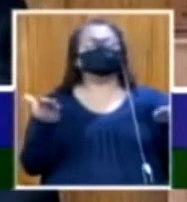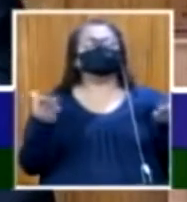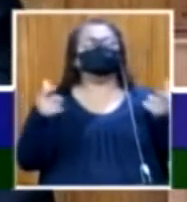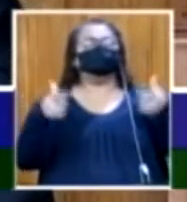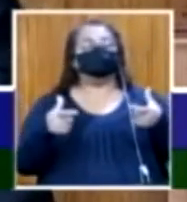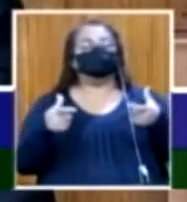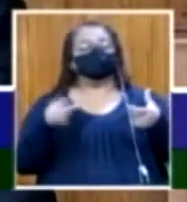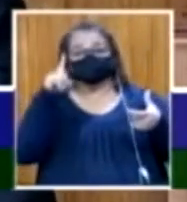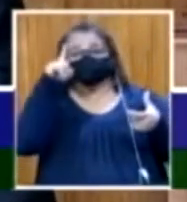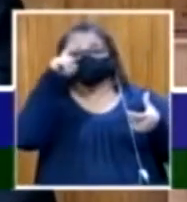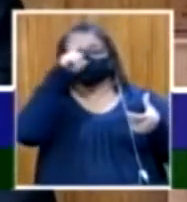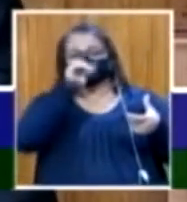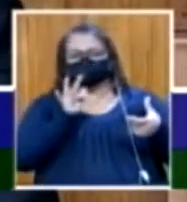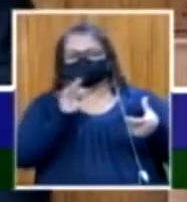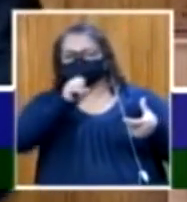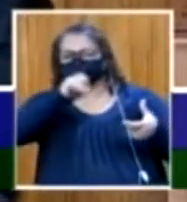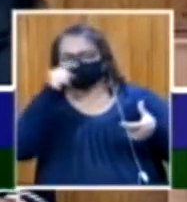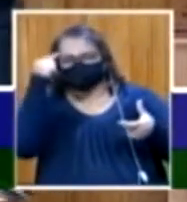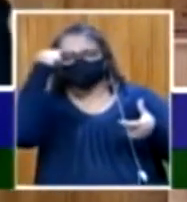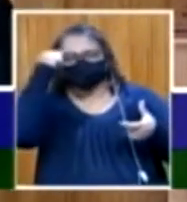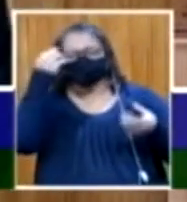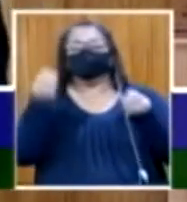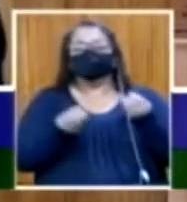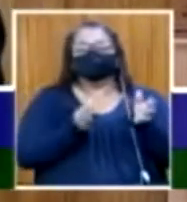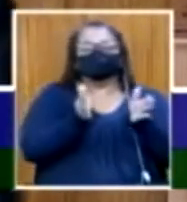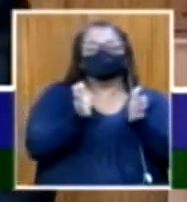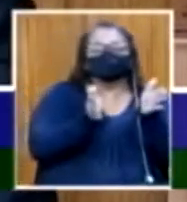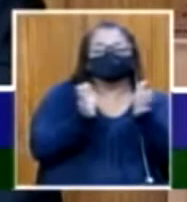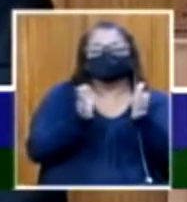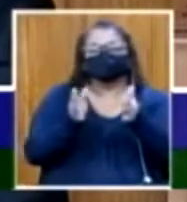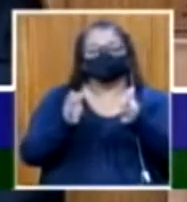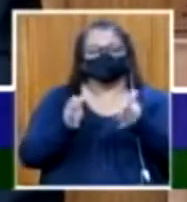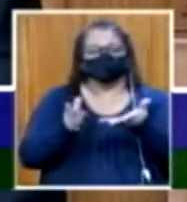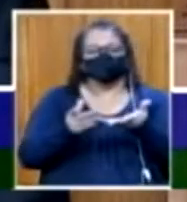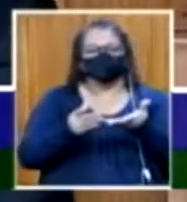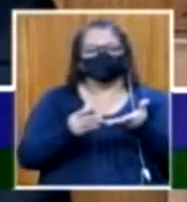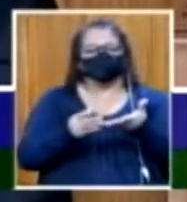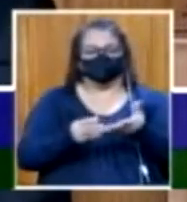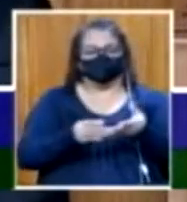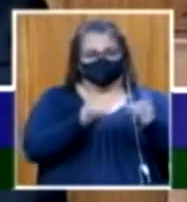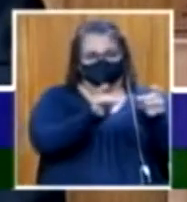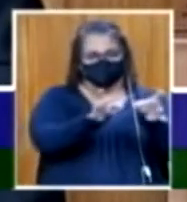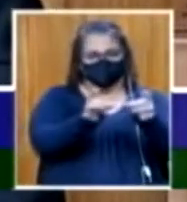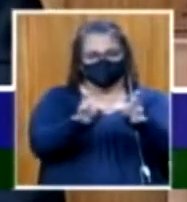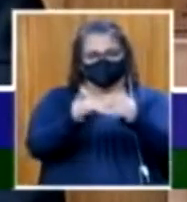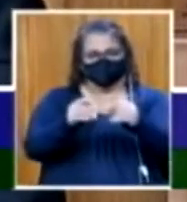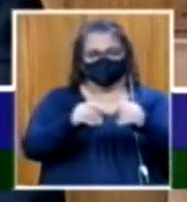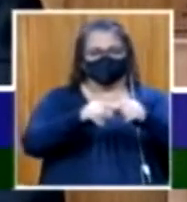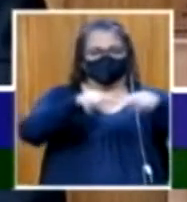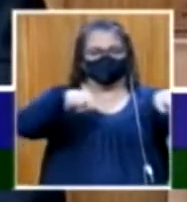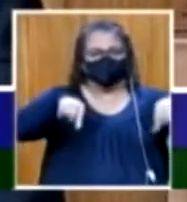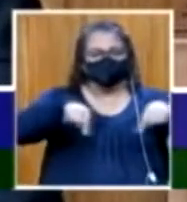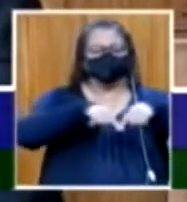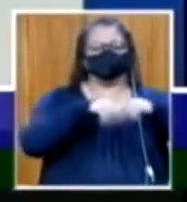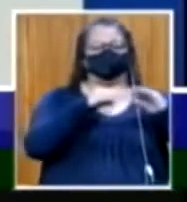se agrava mais ainda se a gente olhar alguns segmentos específicos, como o segmento imobiliário. E nós